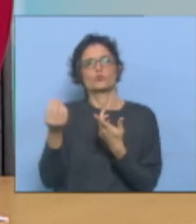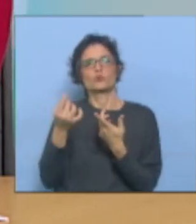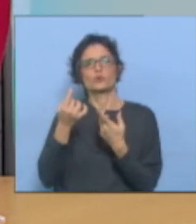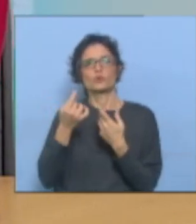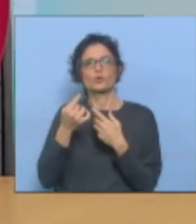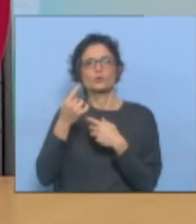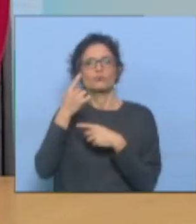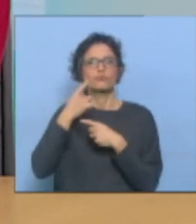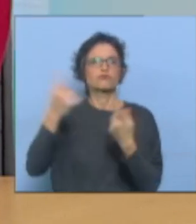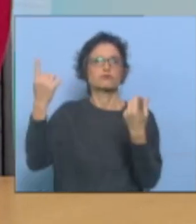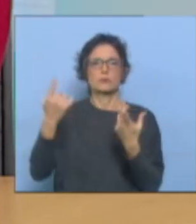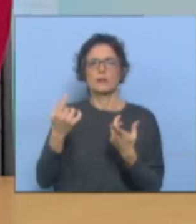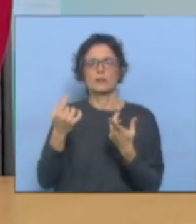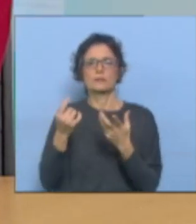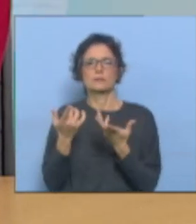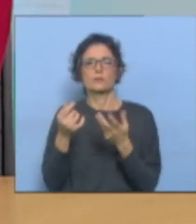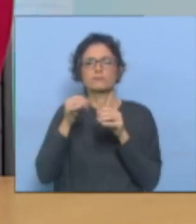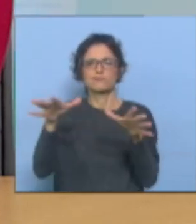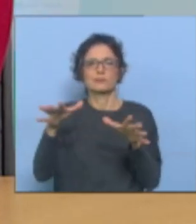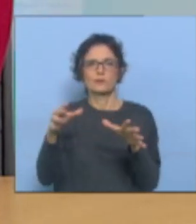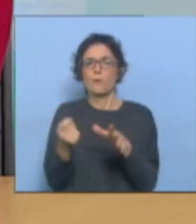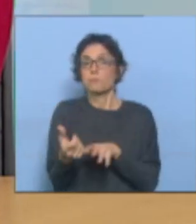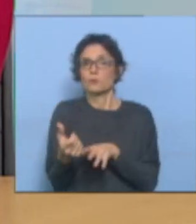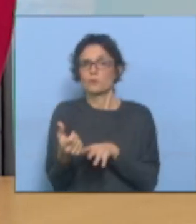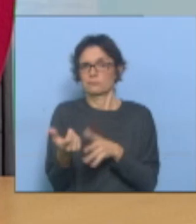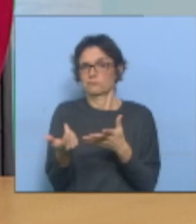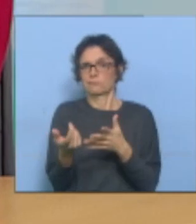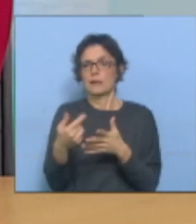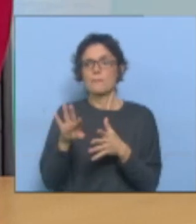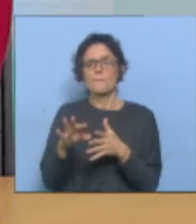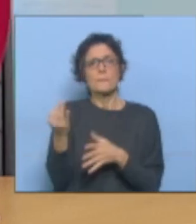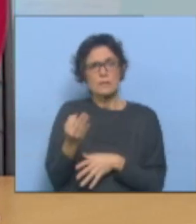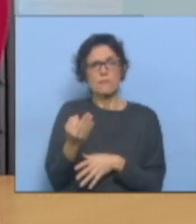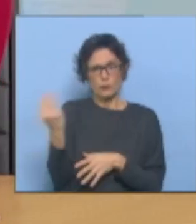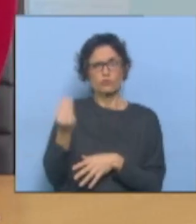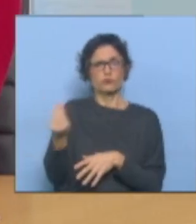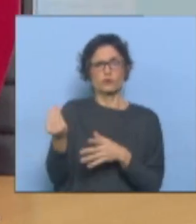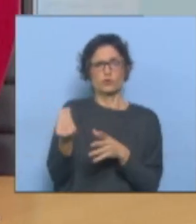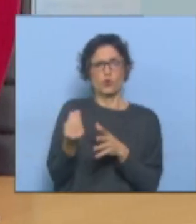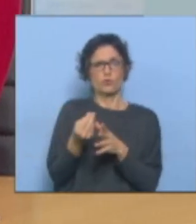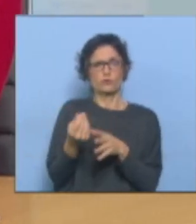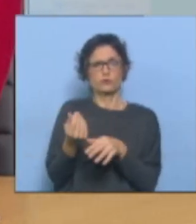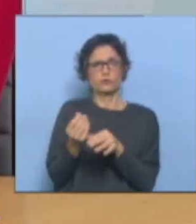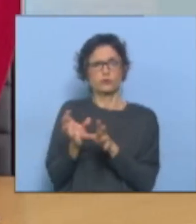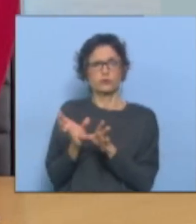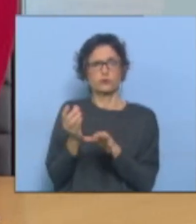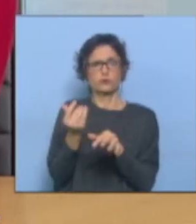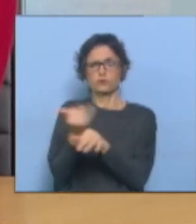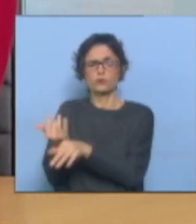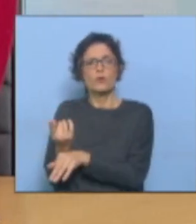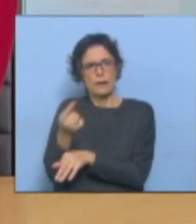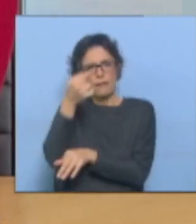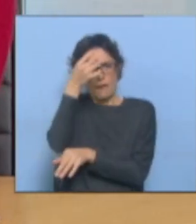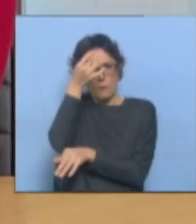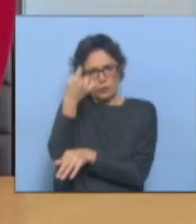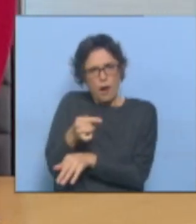destes movimentos da Igreja, vemos que os jovens pensam sobre as coisas e tomam decisões e têm ideias concretas